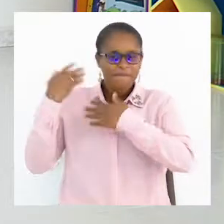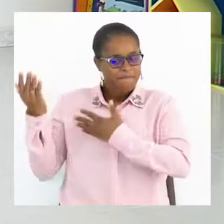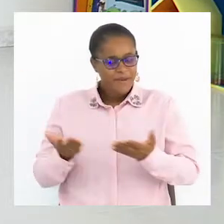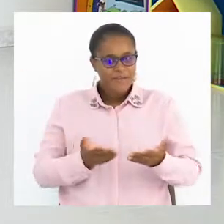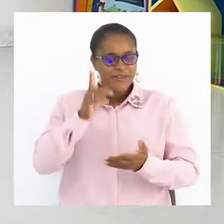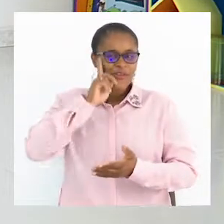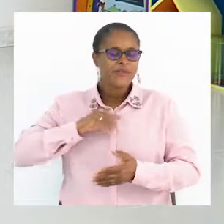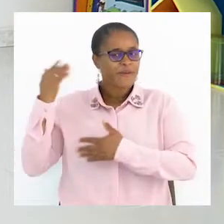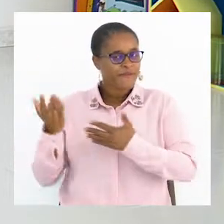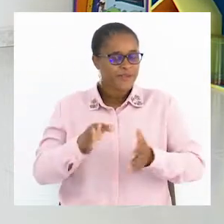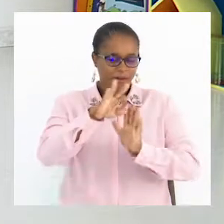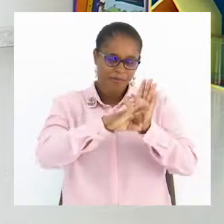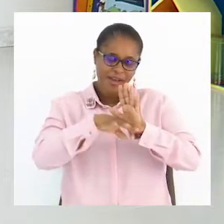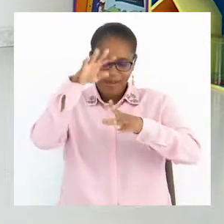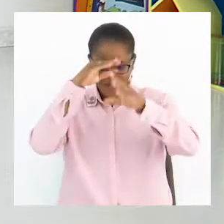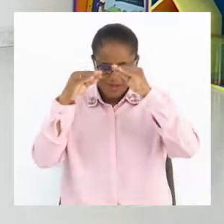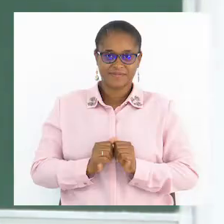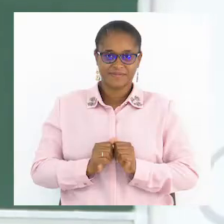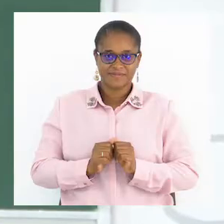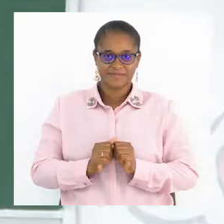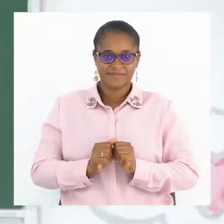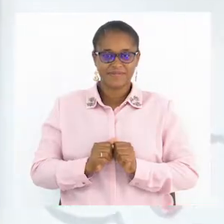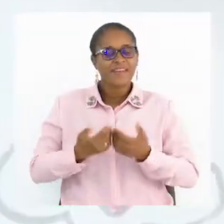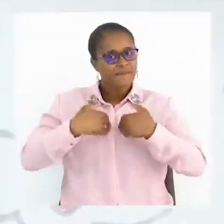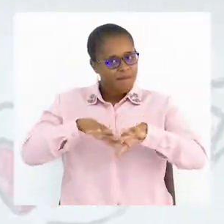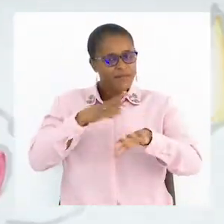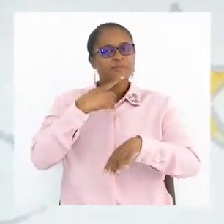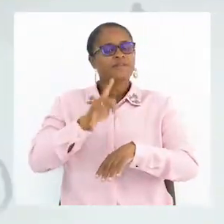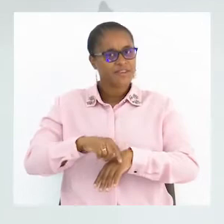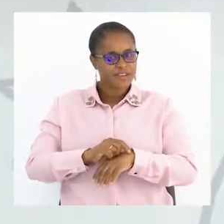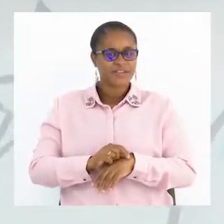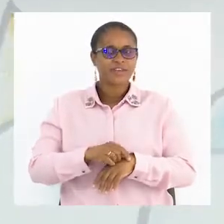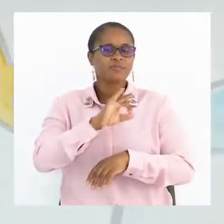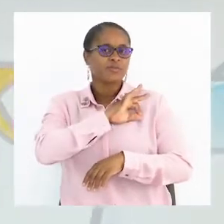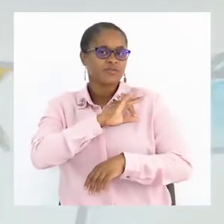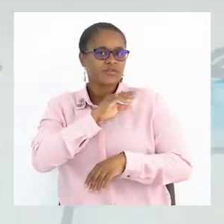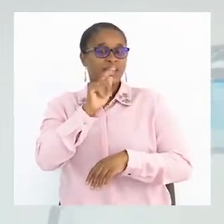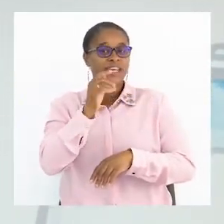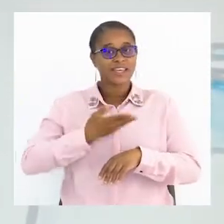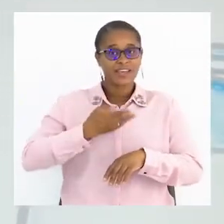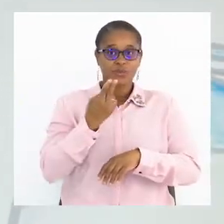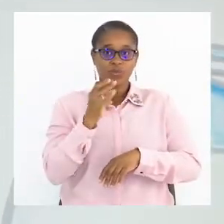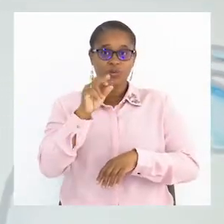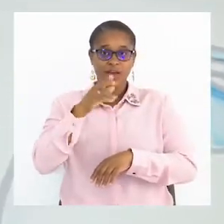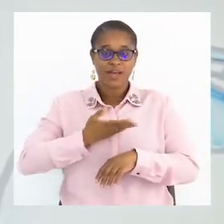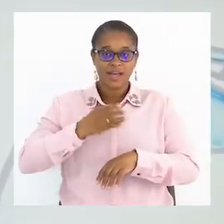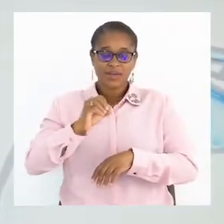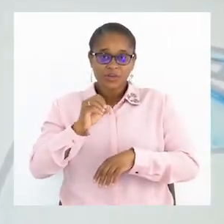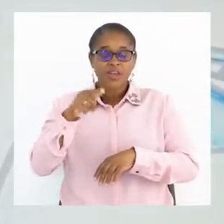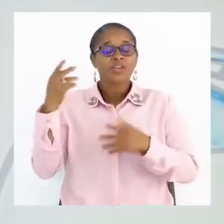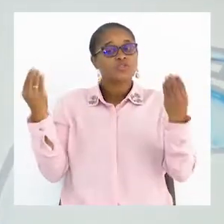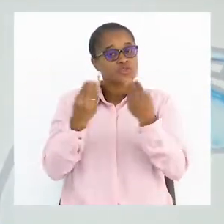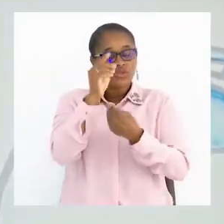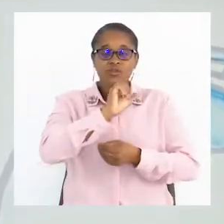Bem-vindos e bem-vindas ao programa Aprender e Estudar em Casa. Mais uma vez o professor Eduardo Ramos aqui contigo para mais uma aula